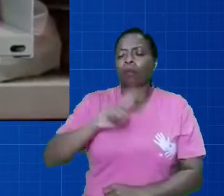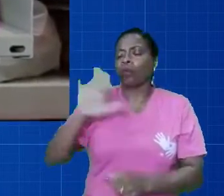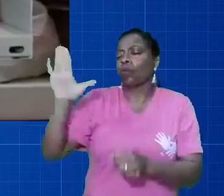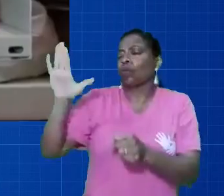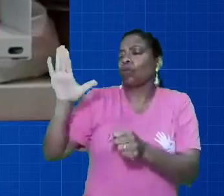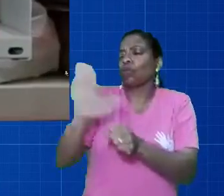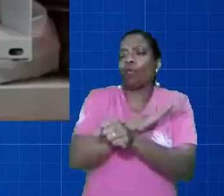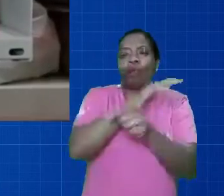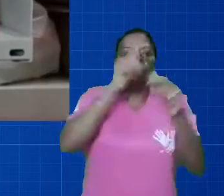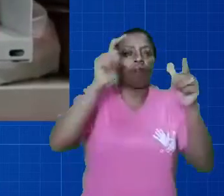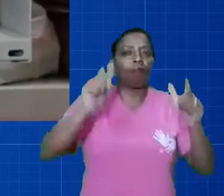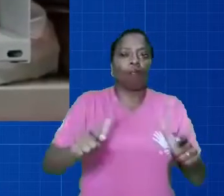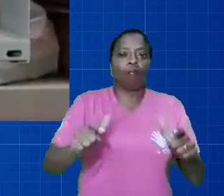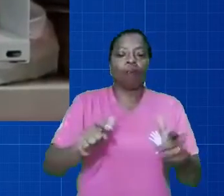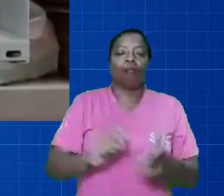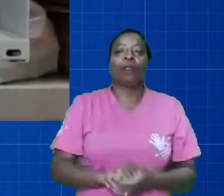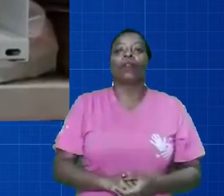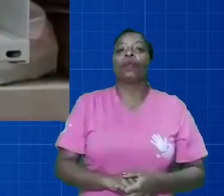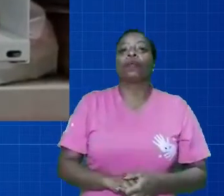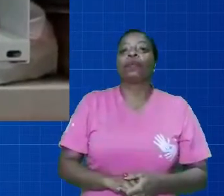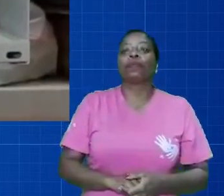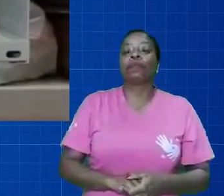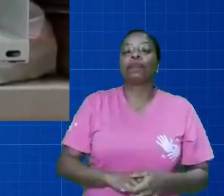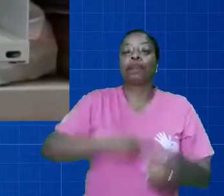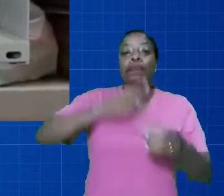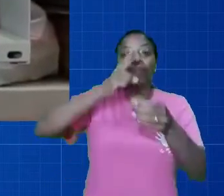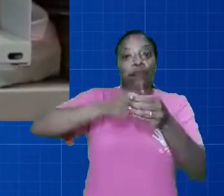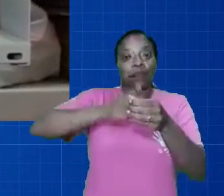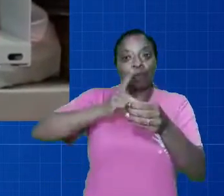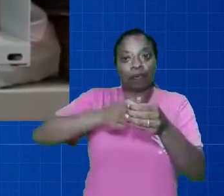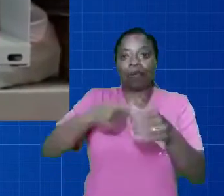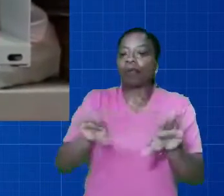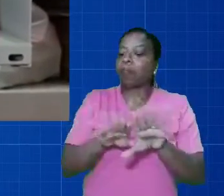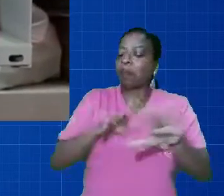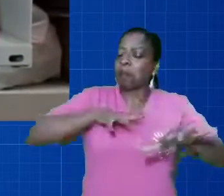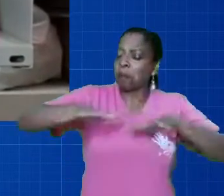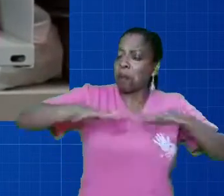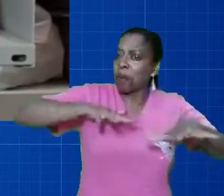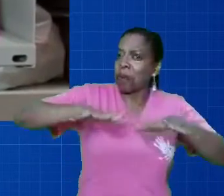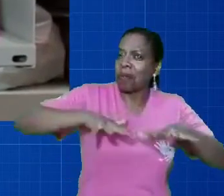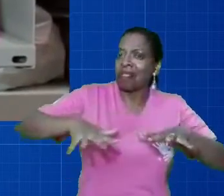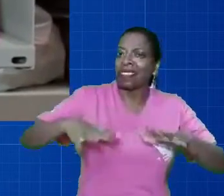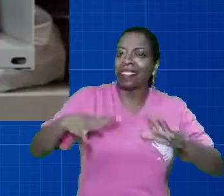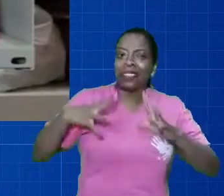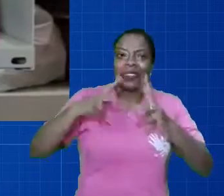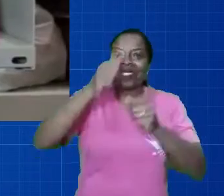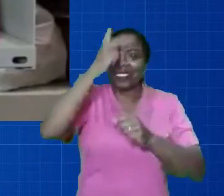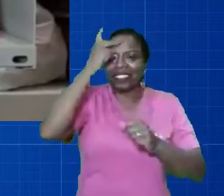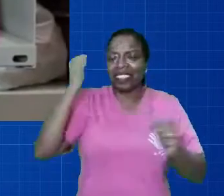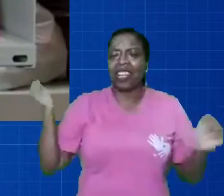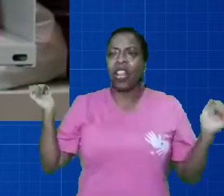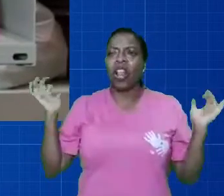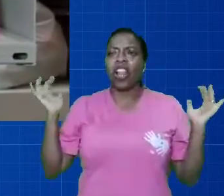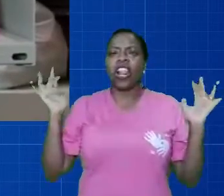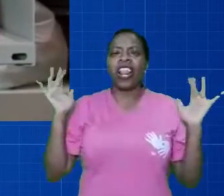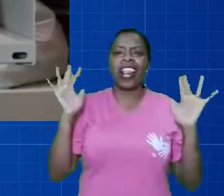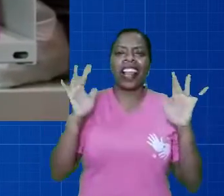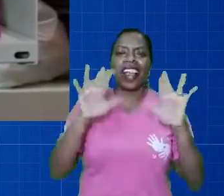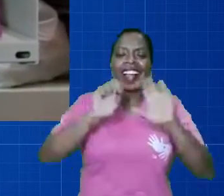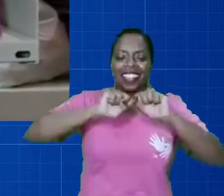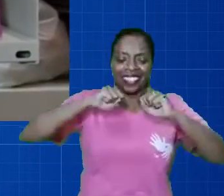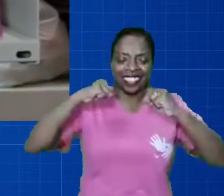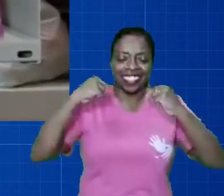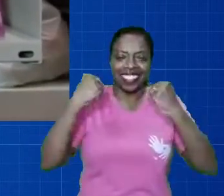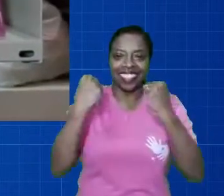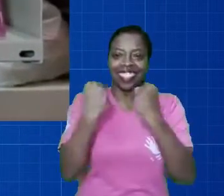cidade foi movimentou, porque o Operário estava repleto. E a gente saiu assim com um sabor muito gostoso